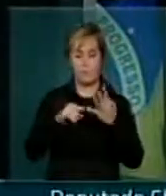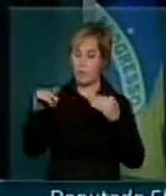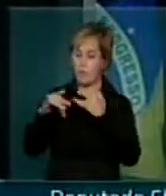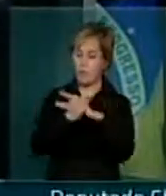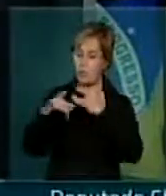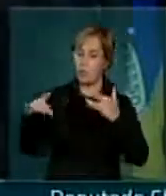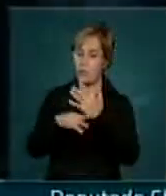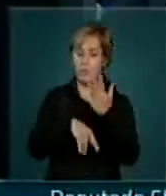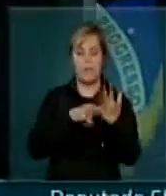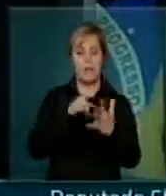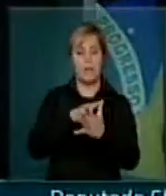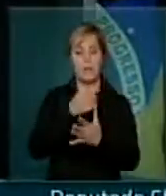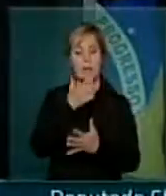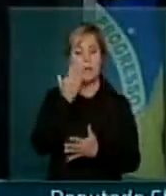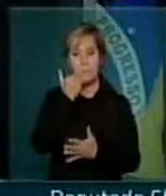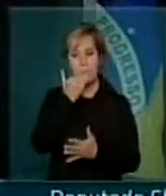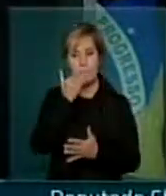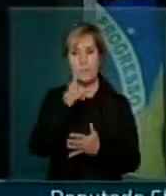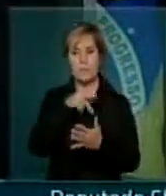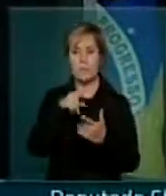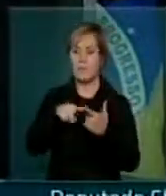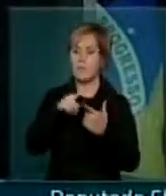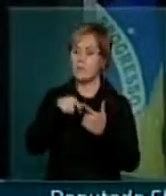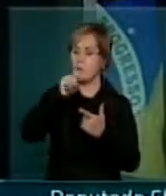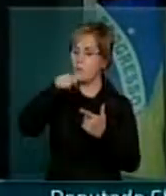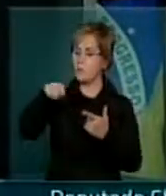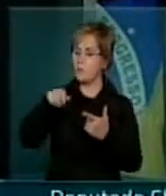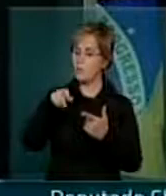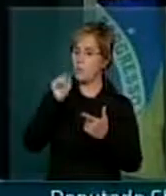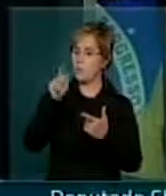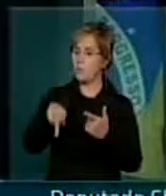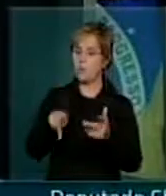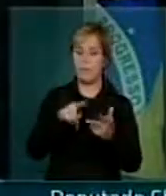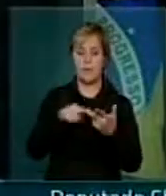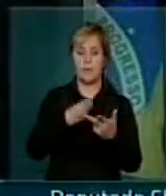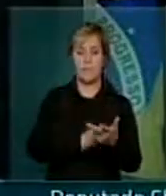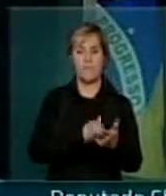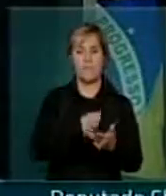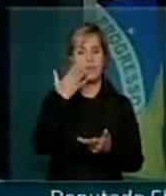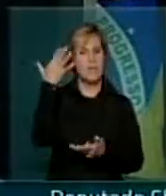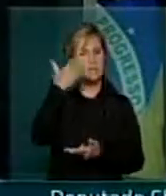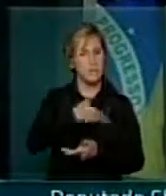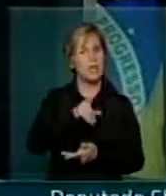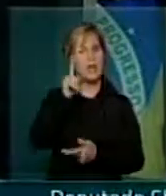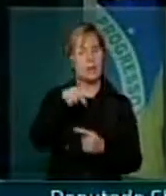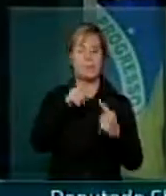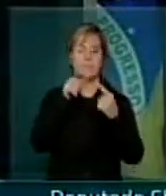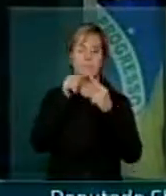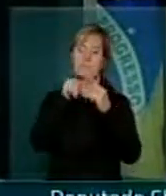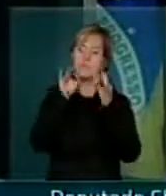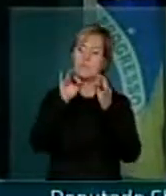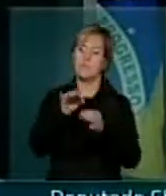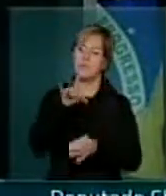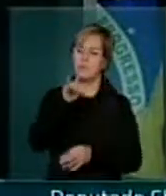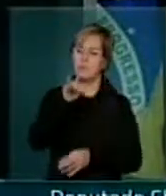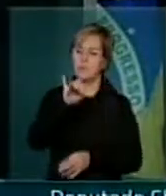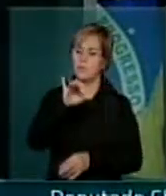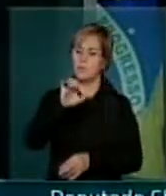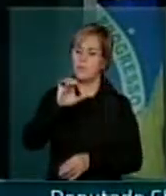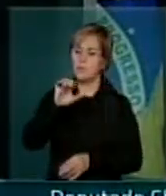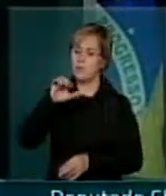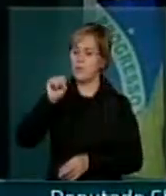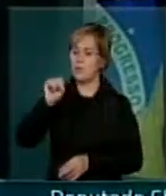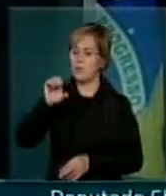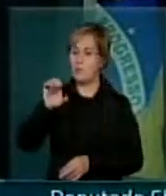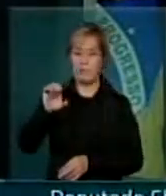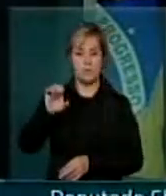locomoção, alimentação, previdência, vida digna. Essa é a meta. E o DIEESE,